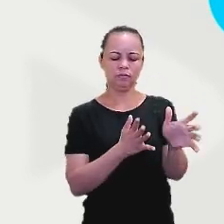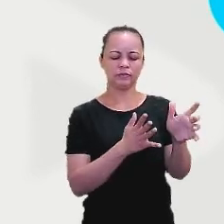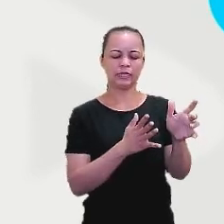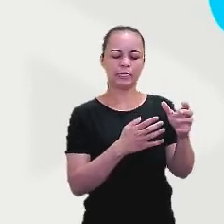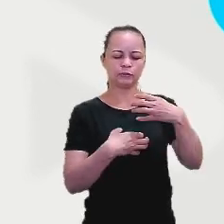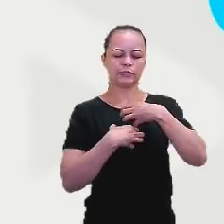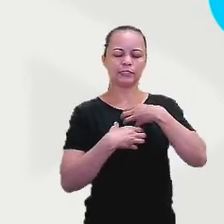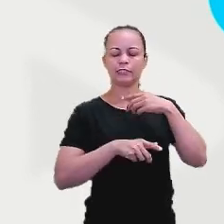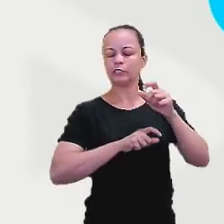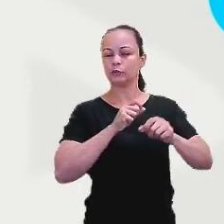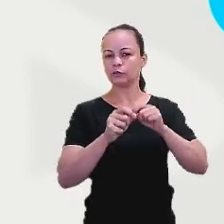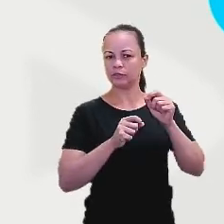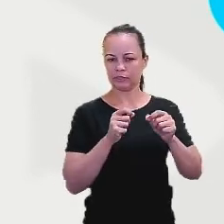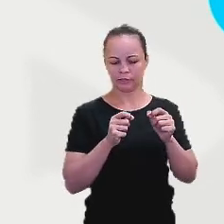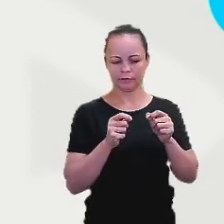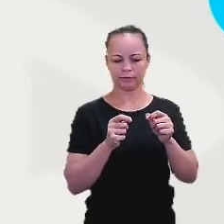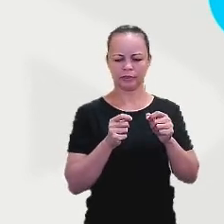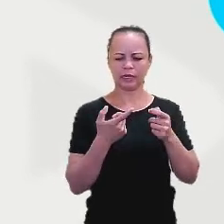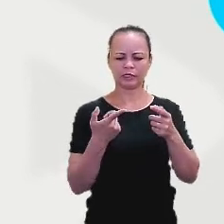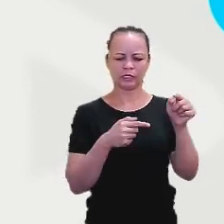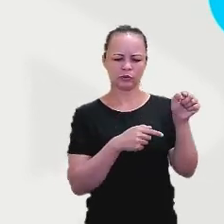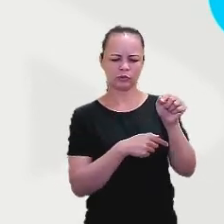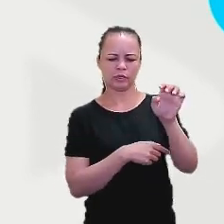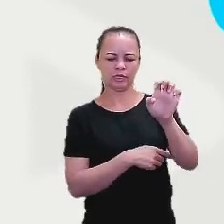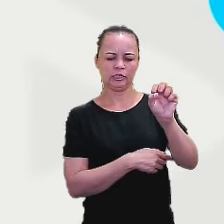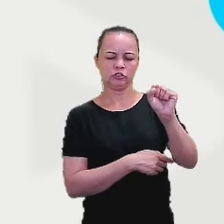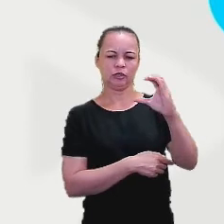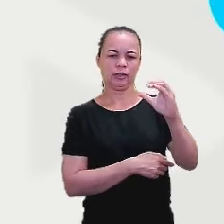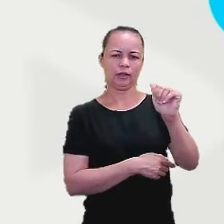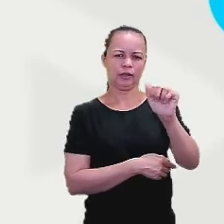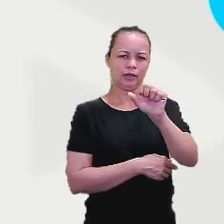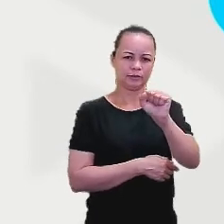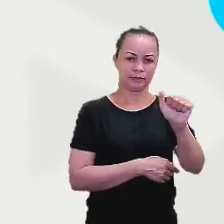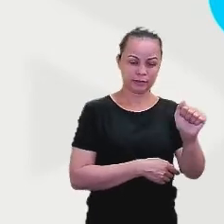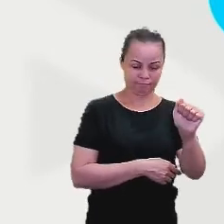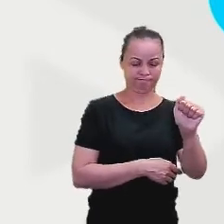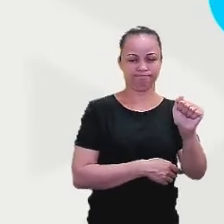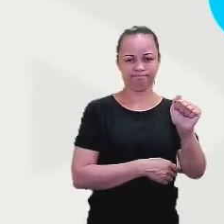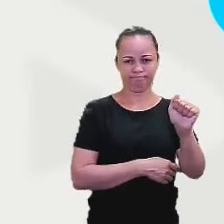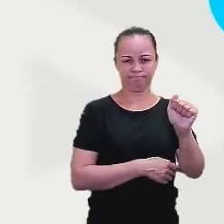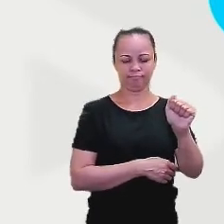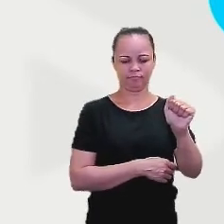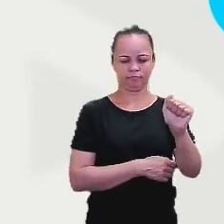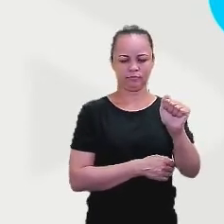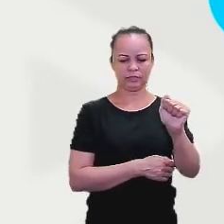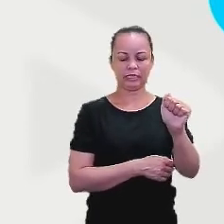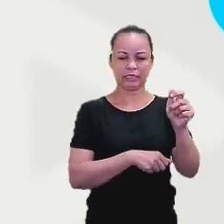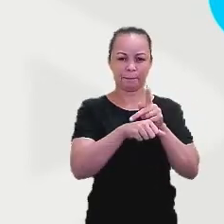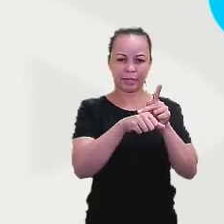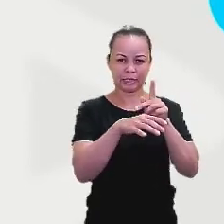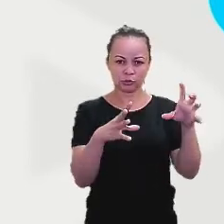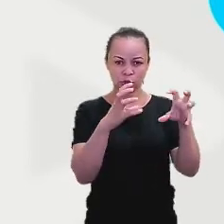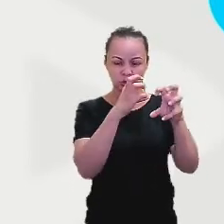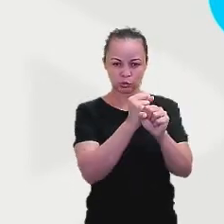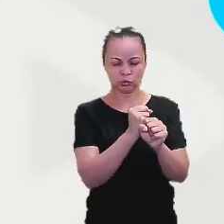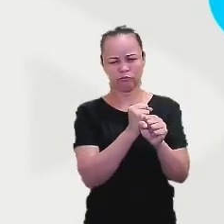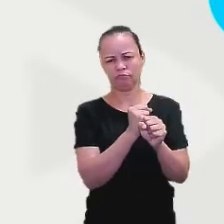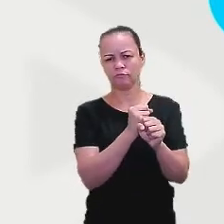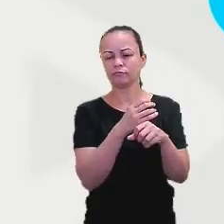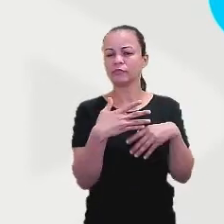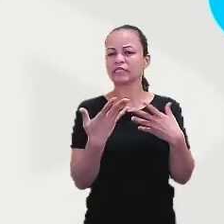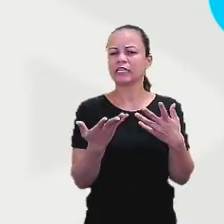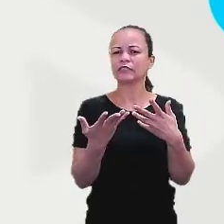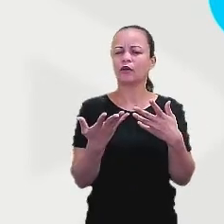Então, essa palavra destacada aí em negrito, sublinhada, está falando o quê? Escassa. Às vezes, nós estamos lendo um texto e